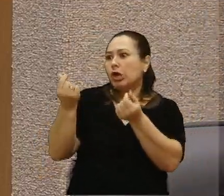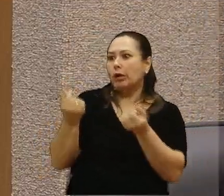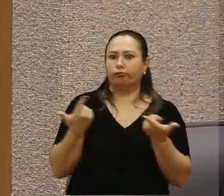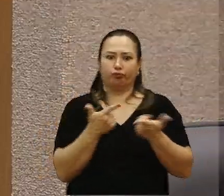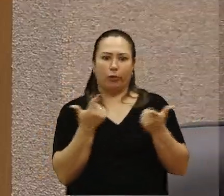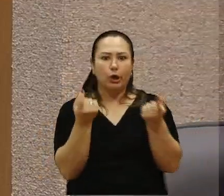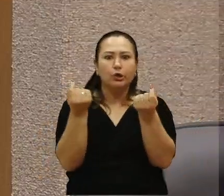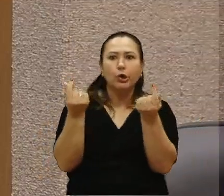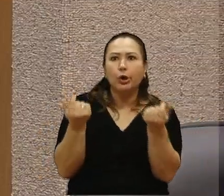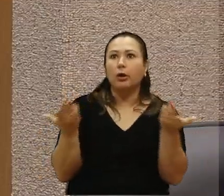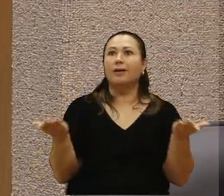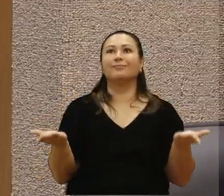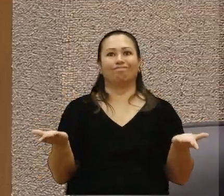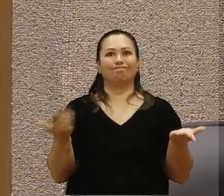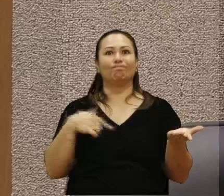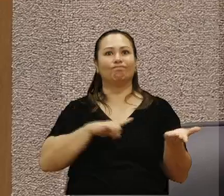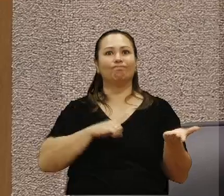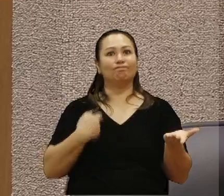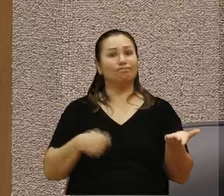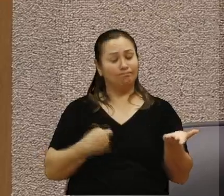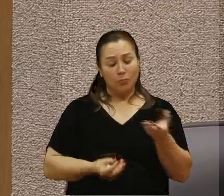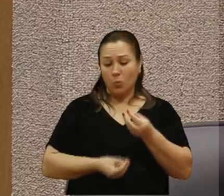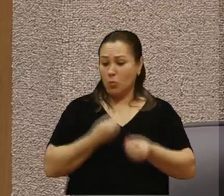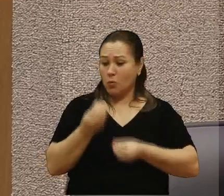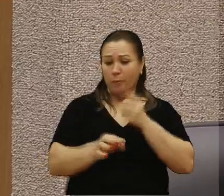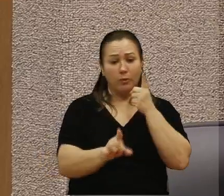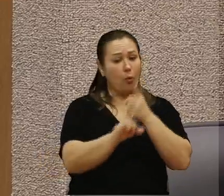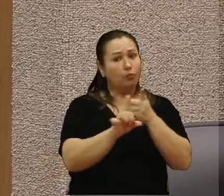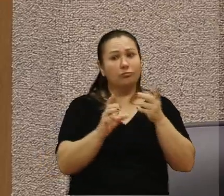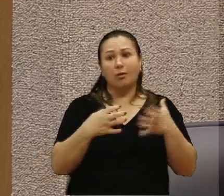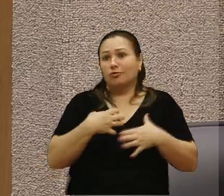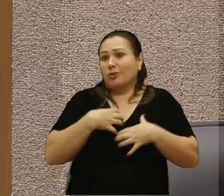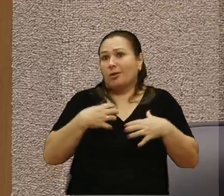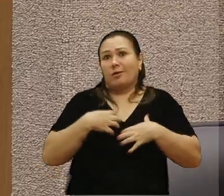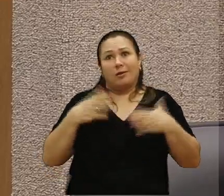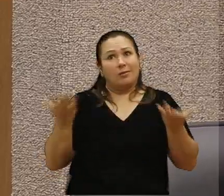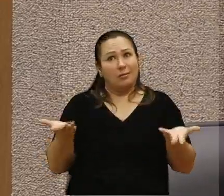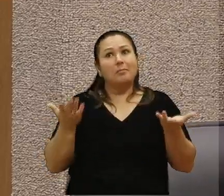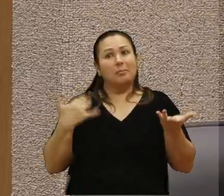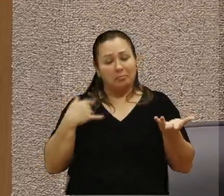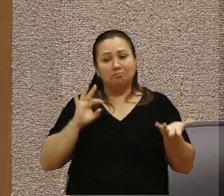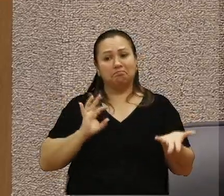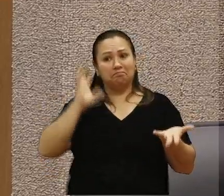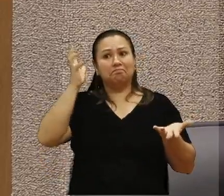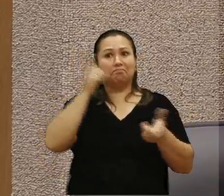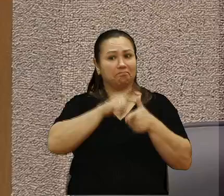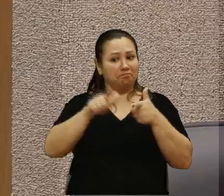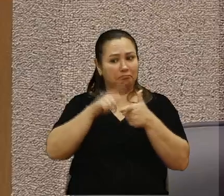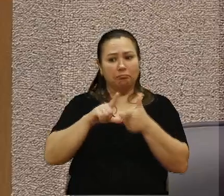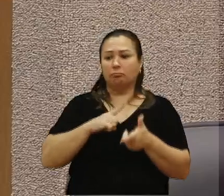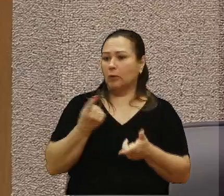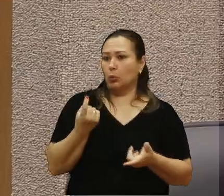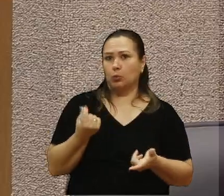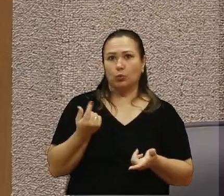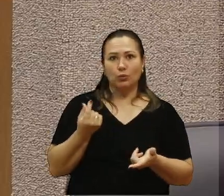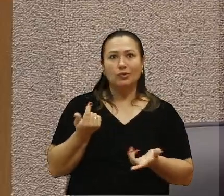recurso. Então nós precisamos achar uma forma de termos o tal de recurso.